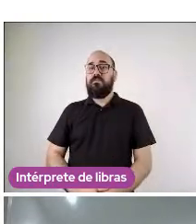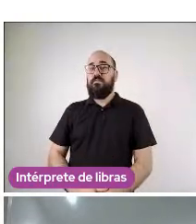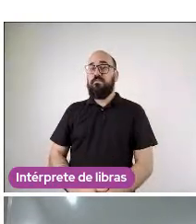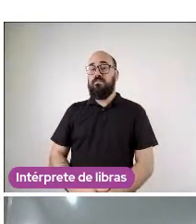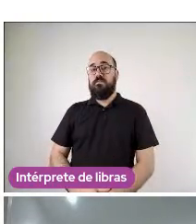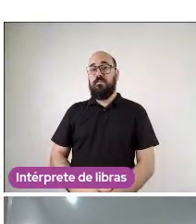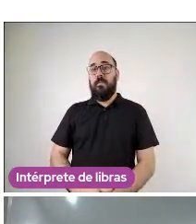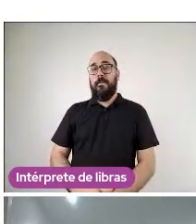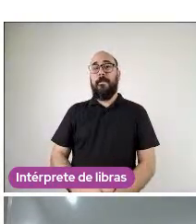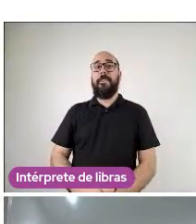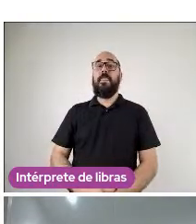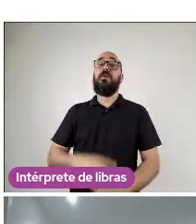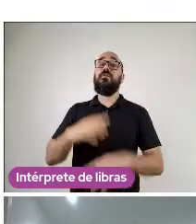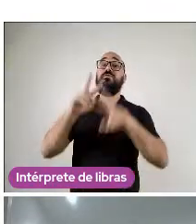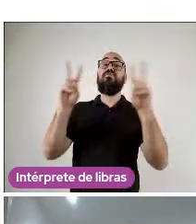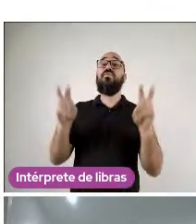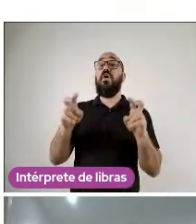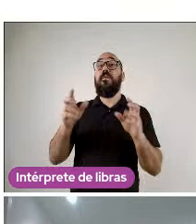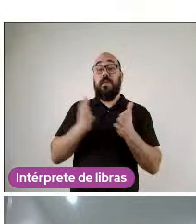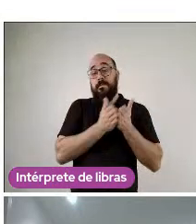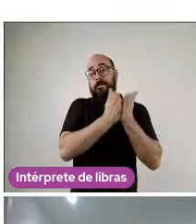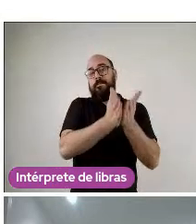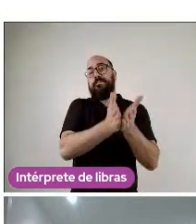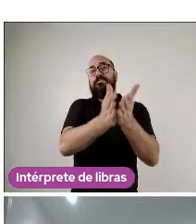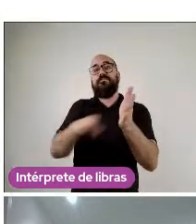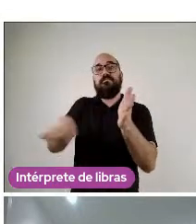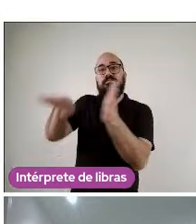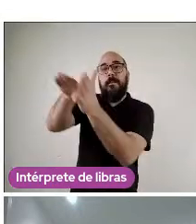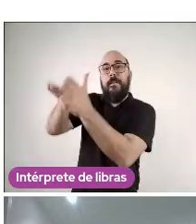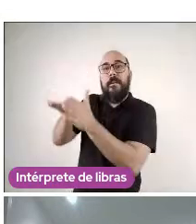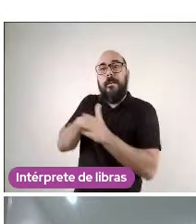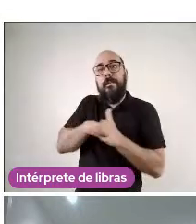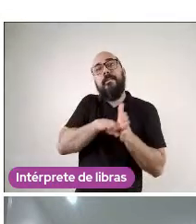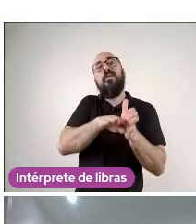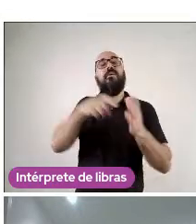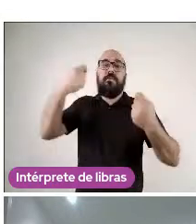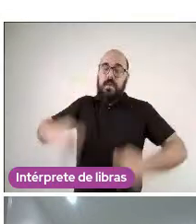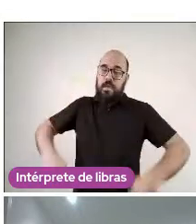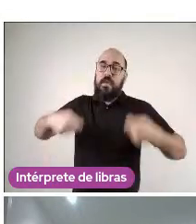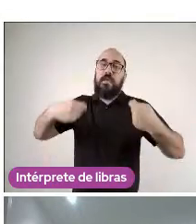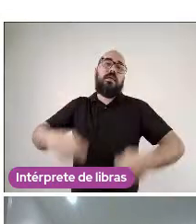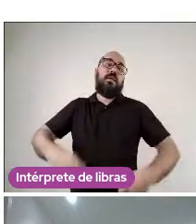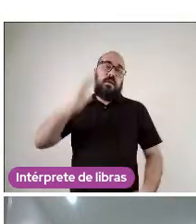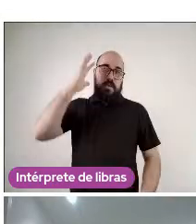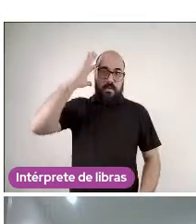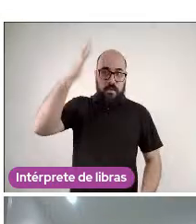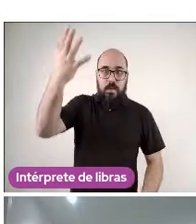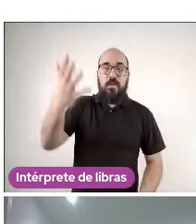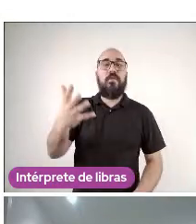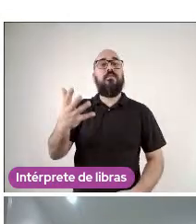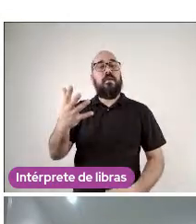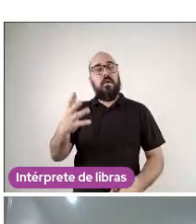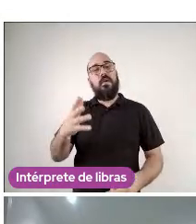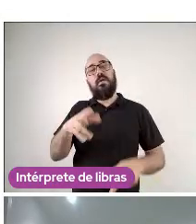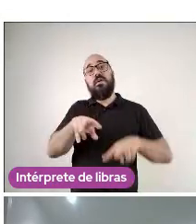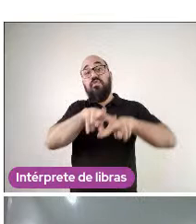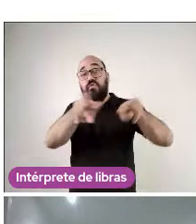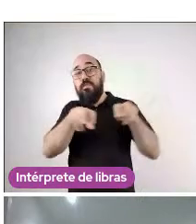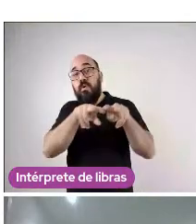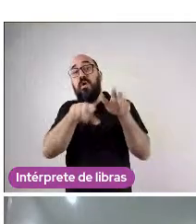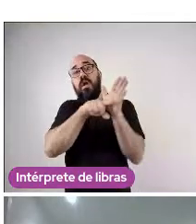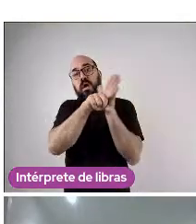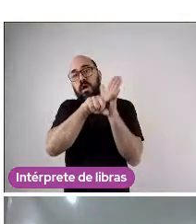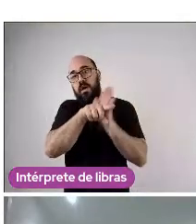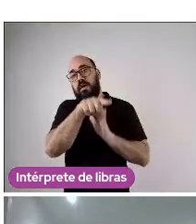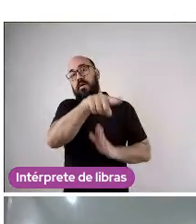zonas costeiras para a cidade do Rio de Janeiro, que é uma questão que precisa realmente ser explorada e